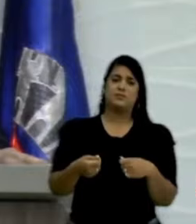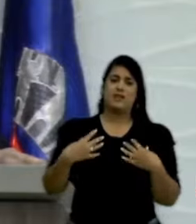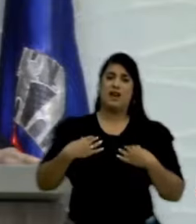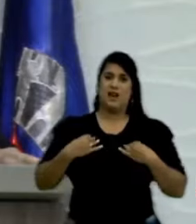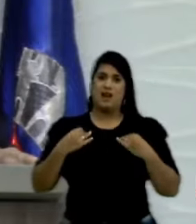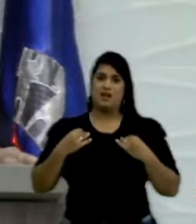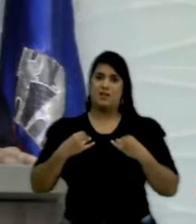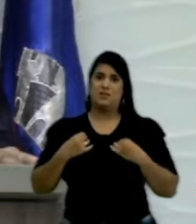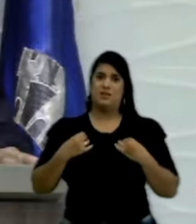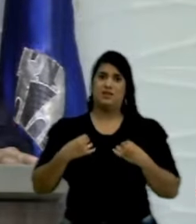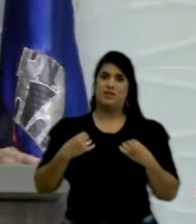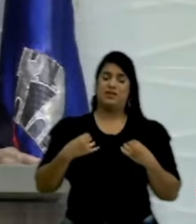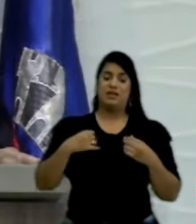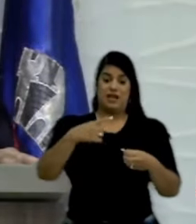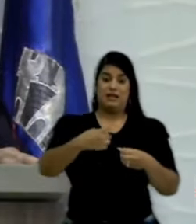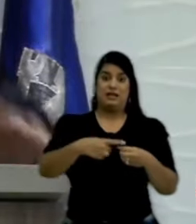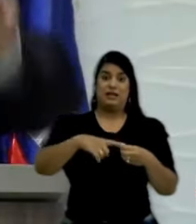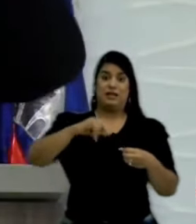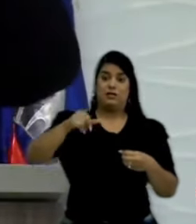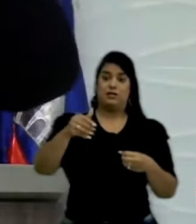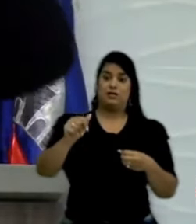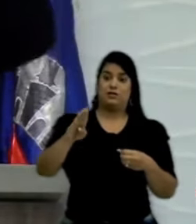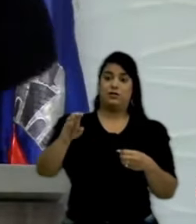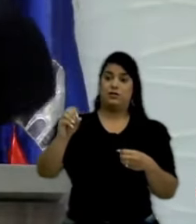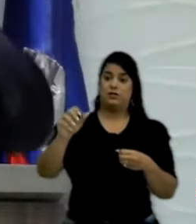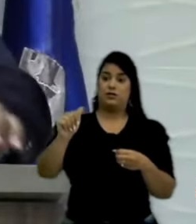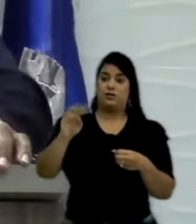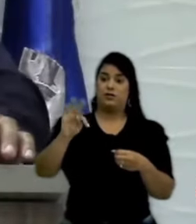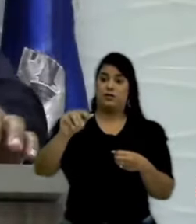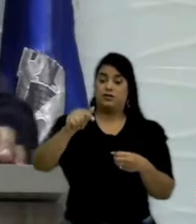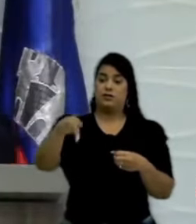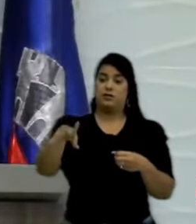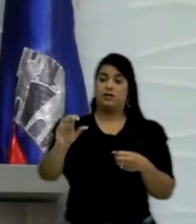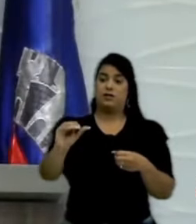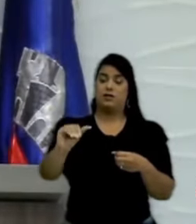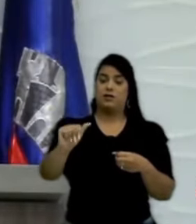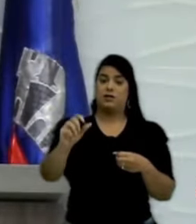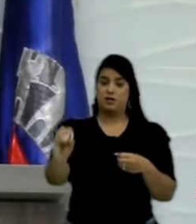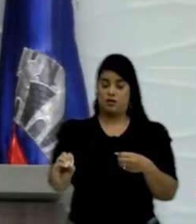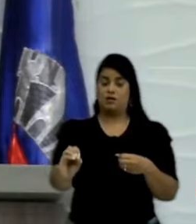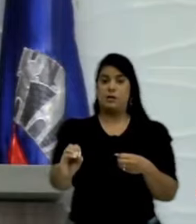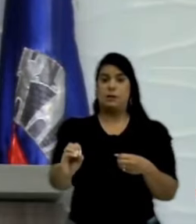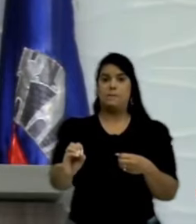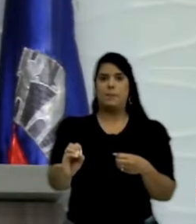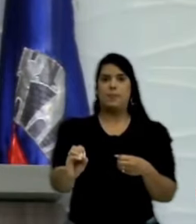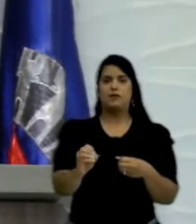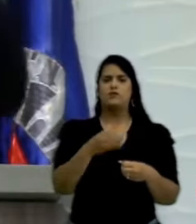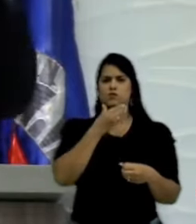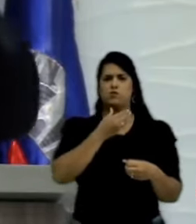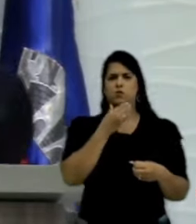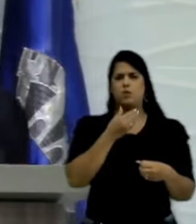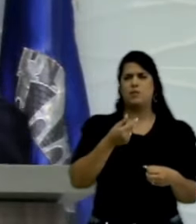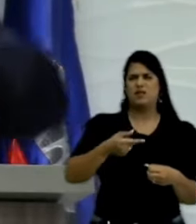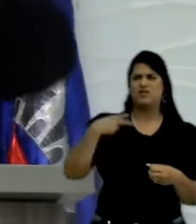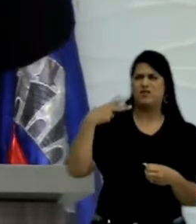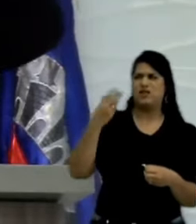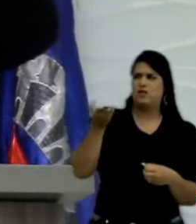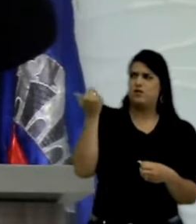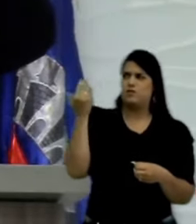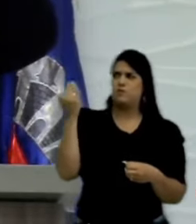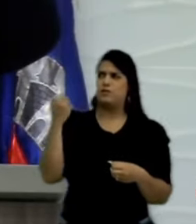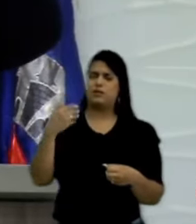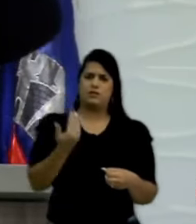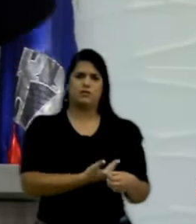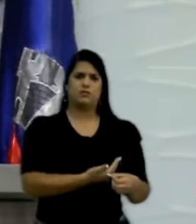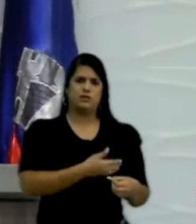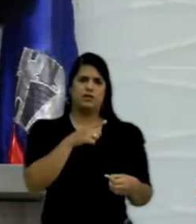Jaboatão. Tinha dia, colega Pachequim, que o Zero disse, que foi vereador nessa casa, ele tinha uma amizade lá em Paulista. Ele